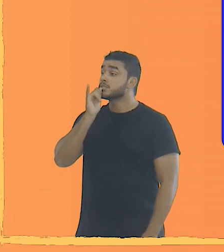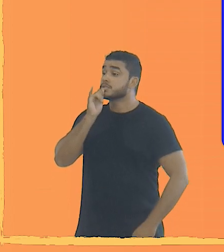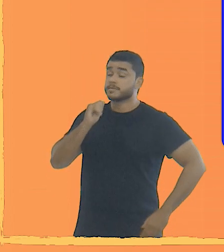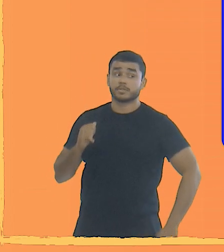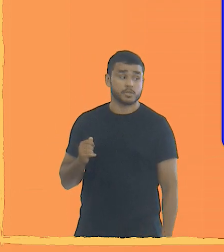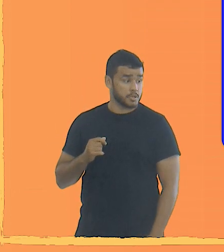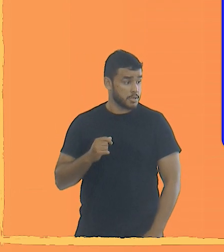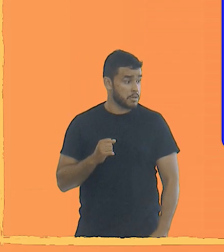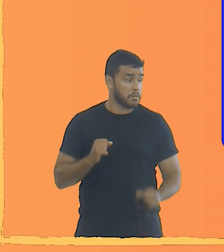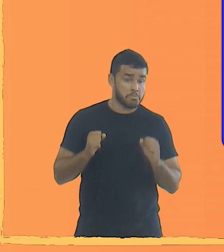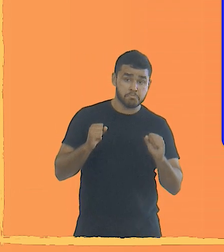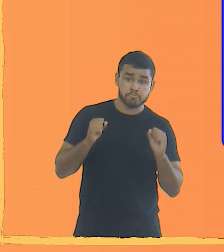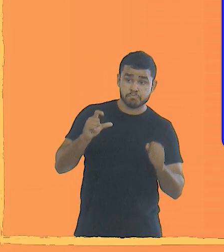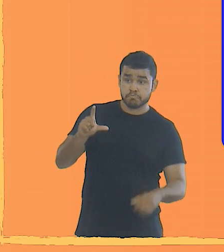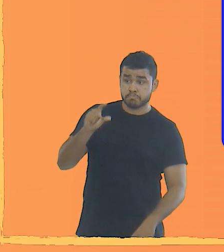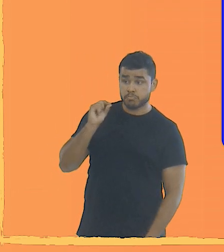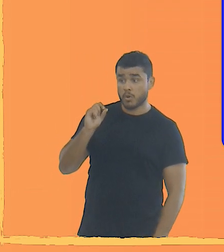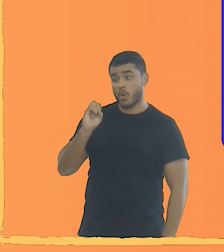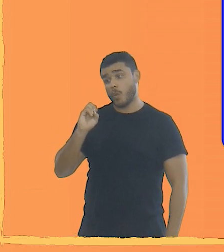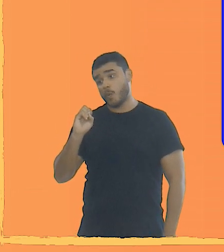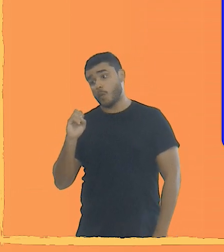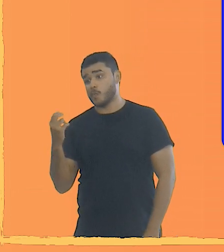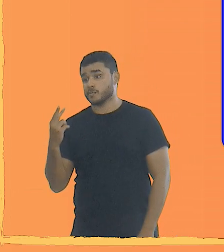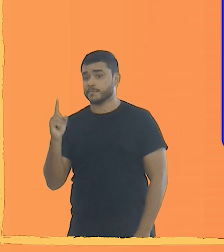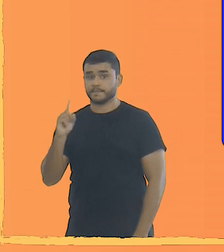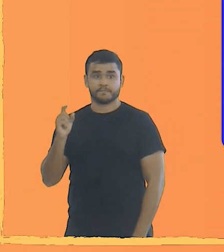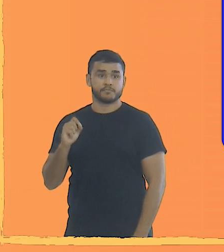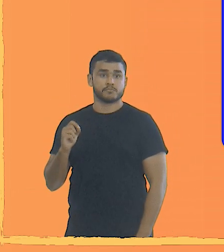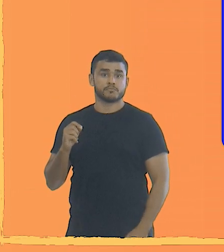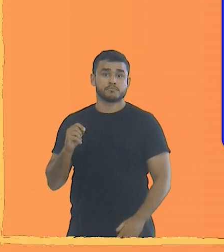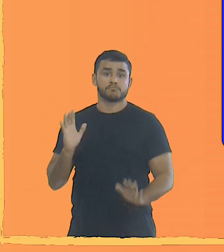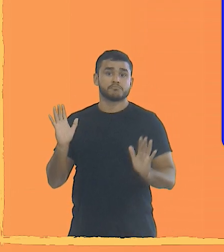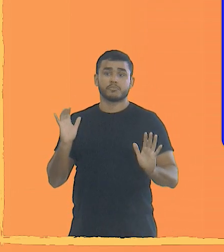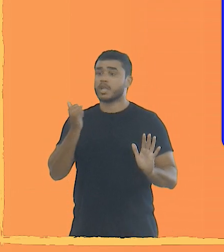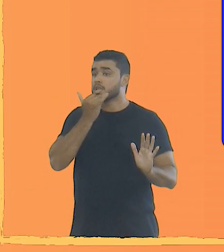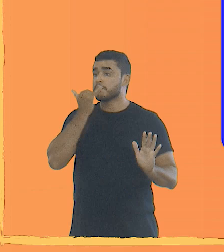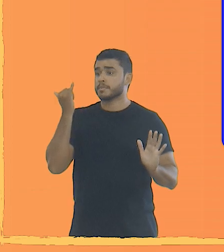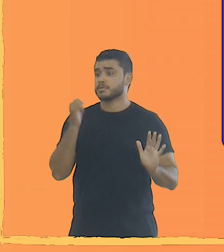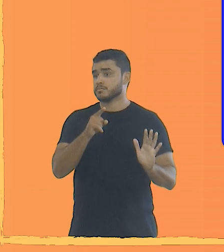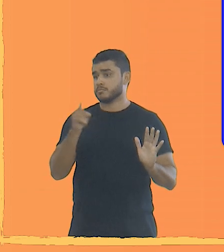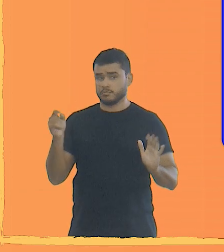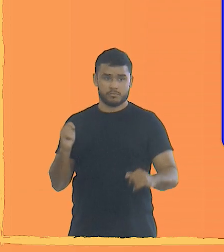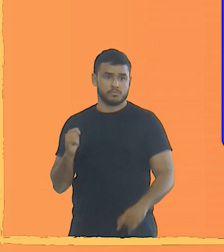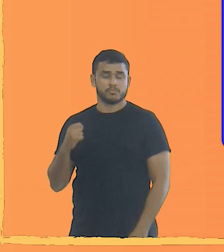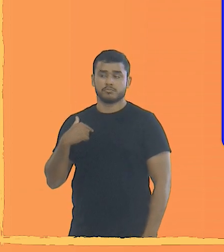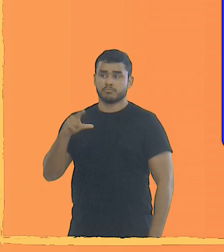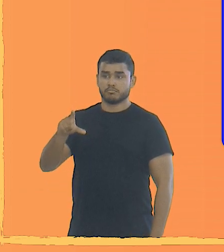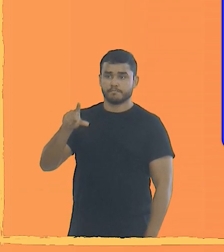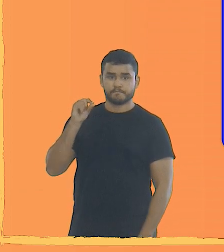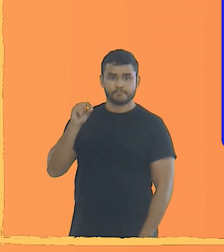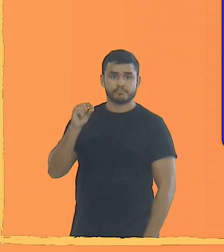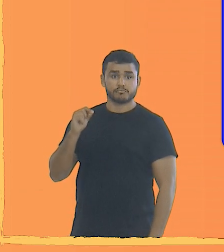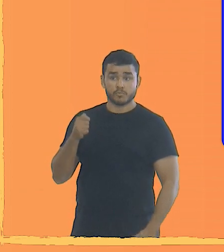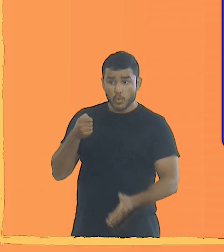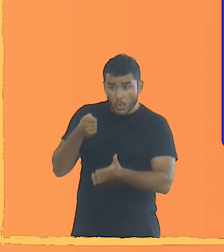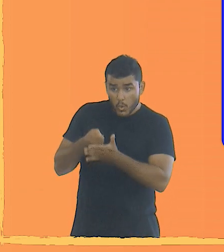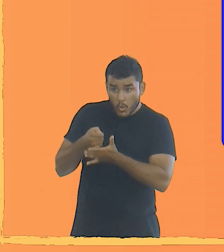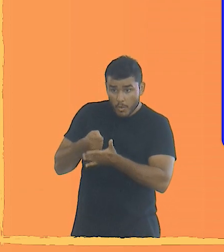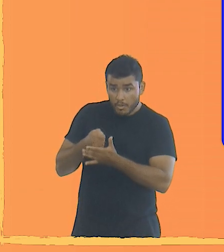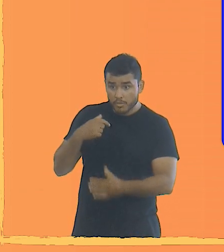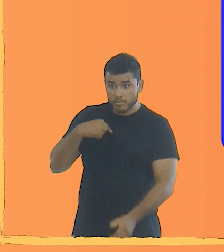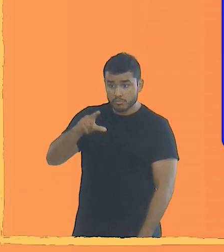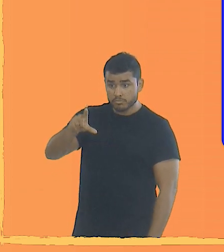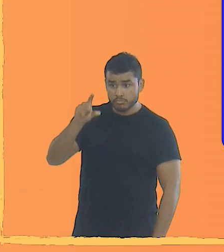você pode escolher ou não, dependendo da sua vontade. Se um item é opcional, você é obrigado a